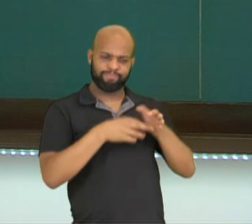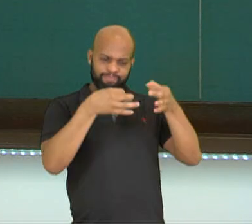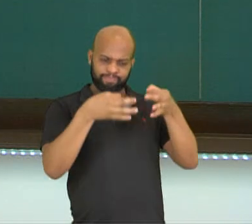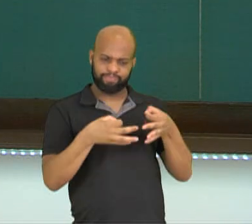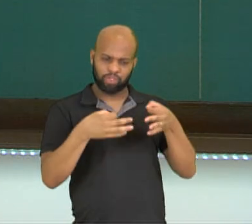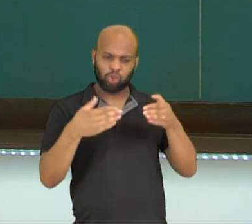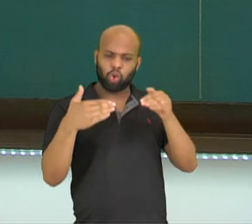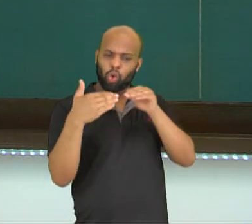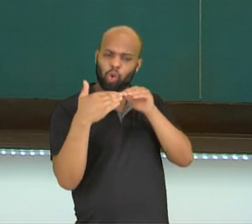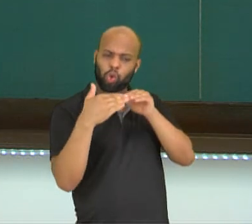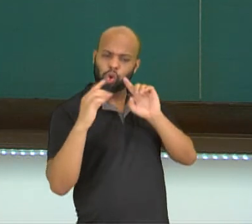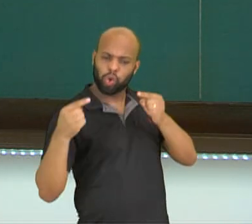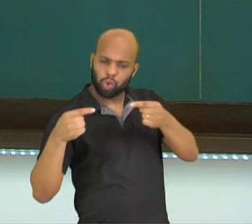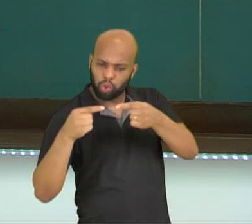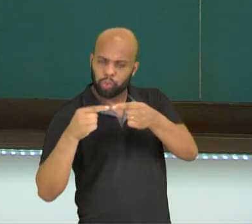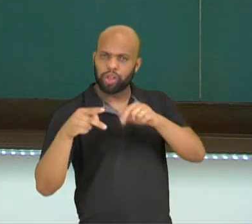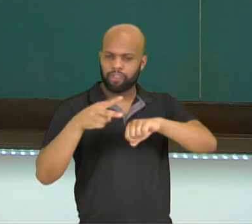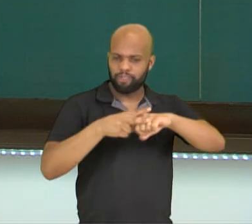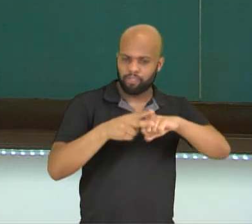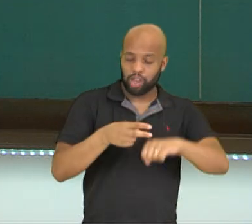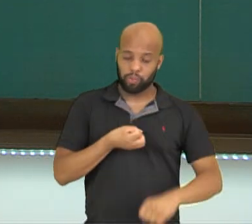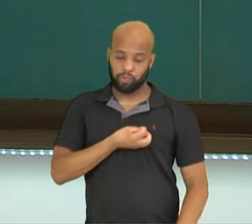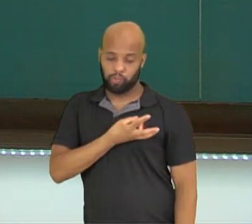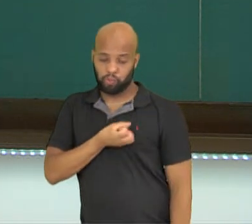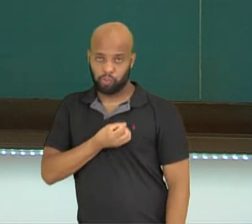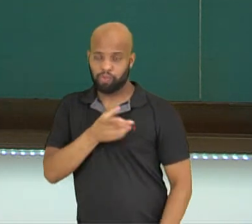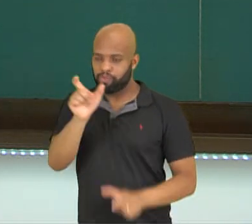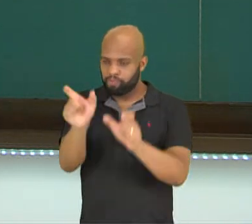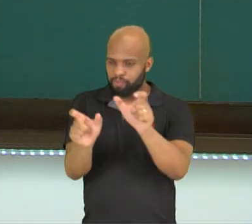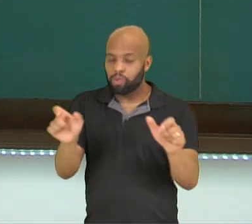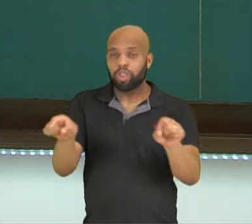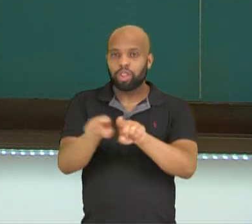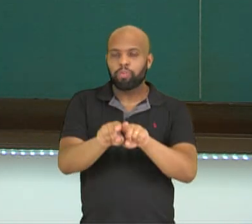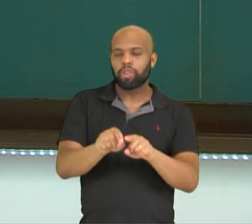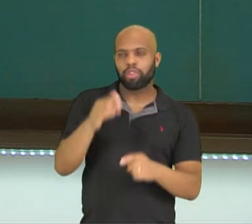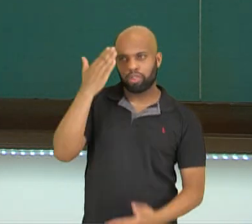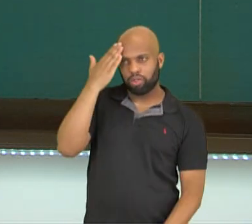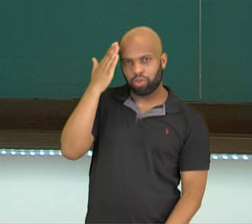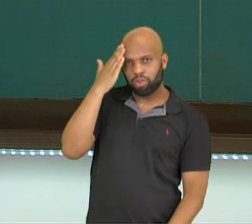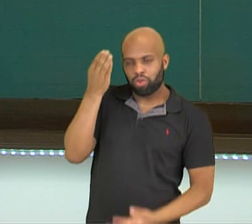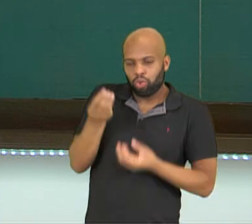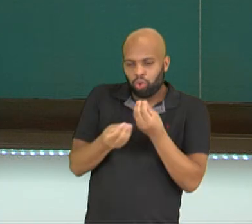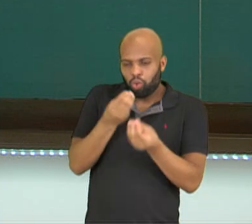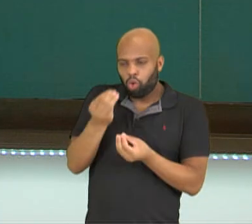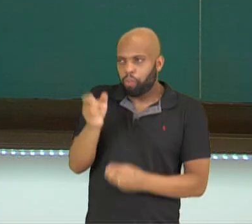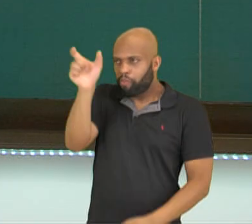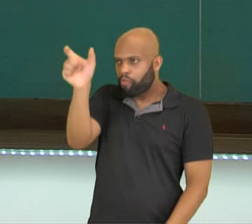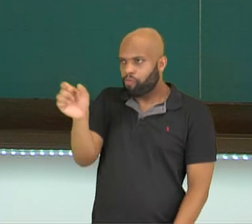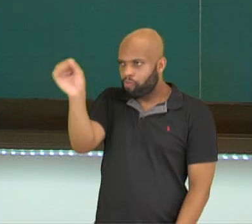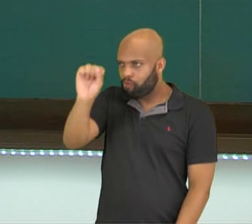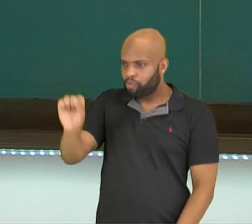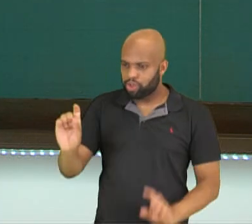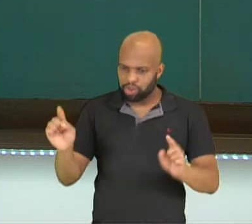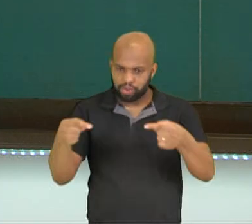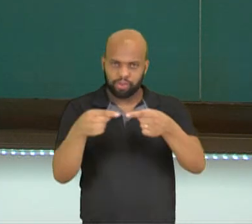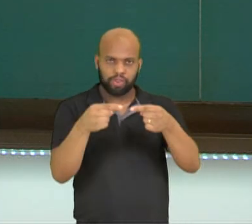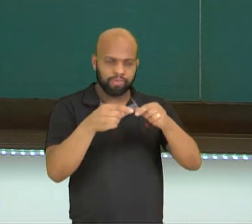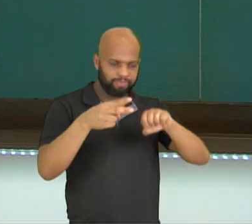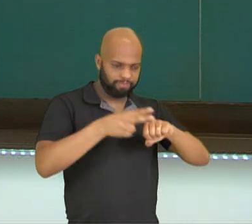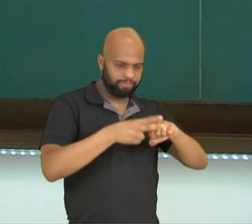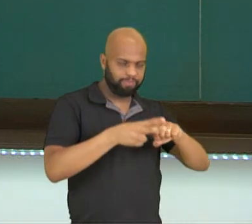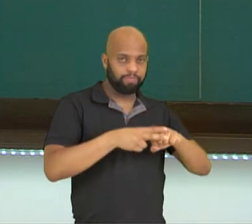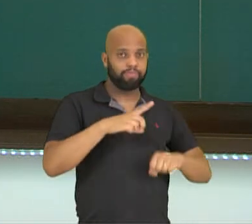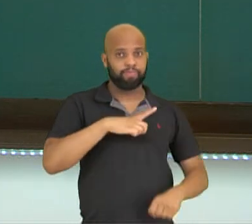e verbal também, né? E entendemos a conjugação dos verbos de acordo com o sujeito. O que nós temos que lembrar